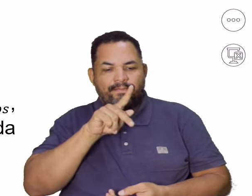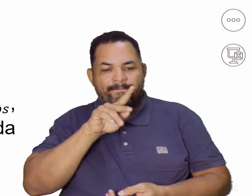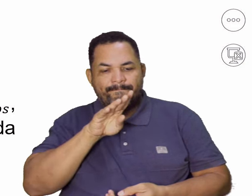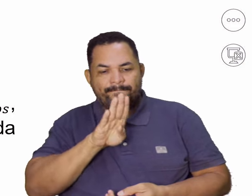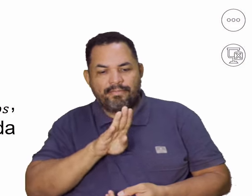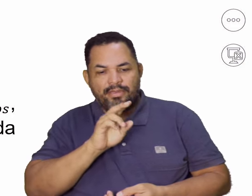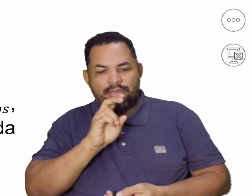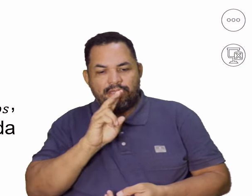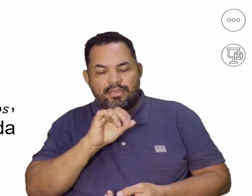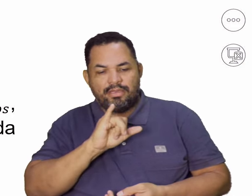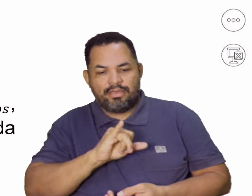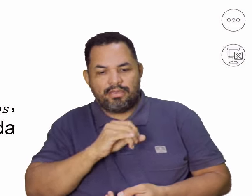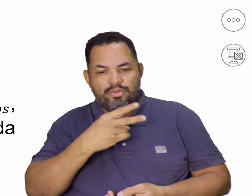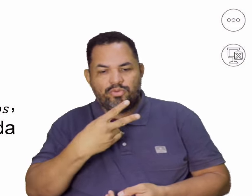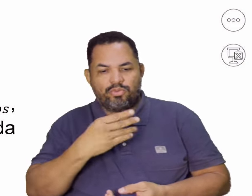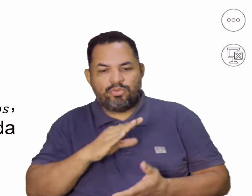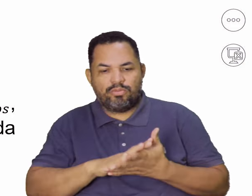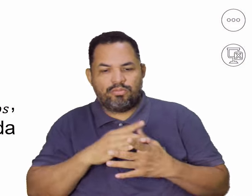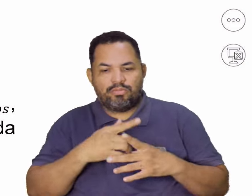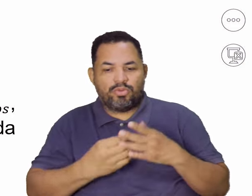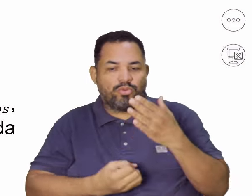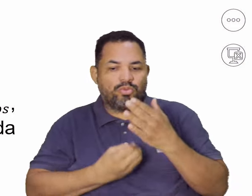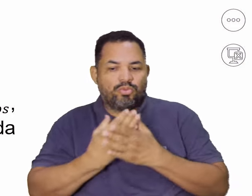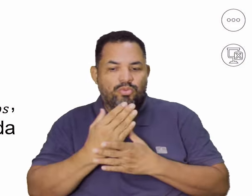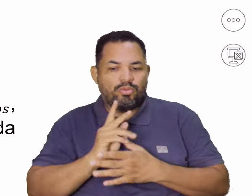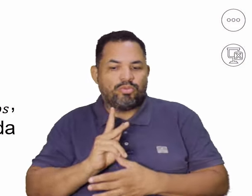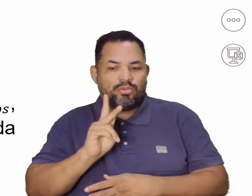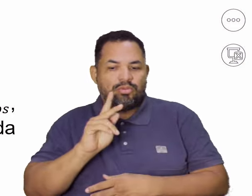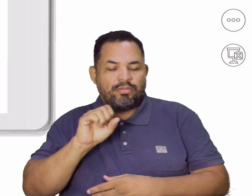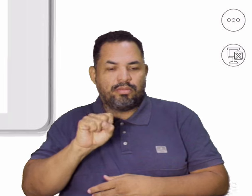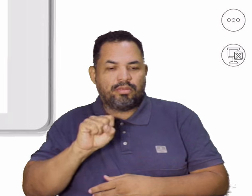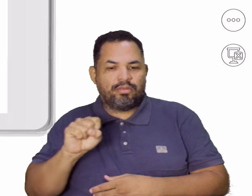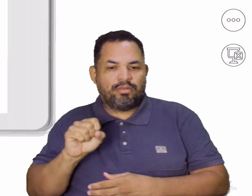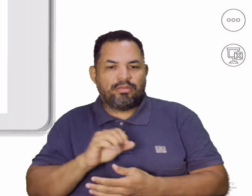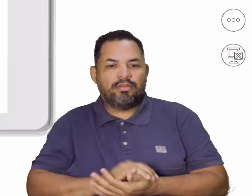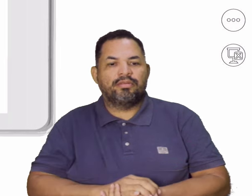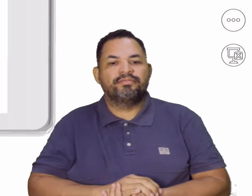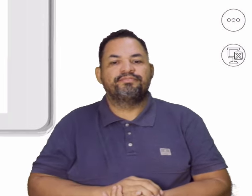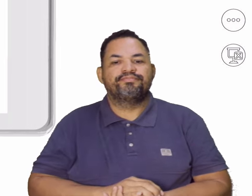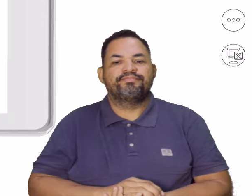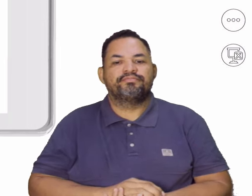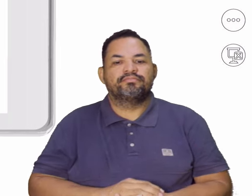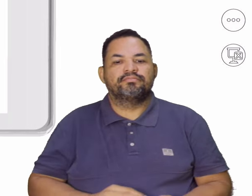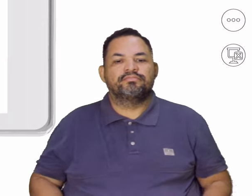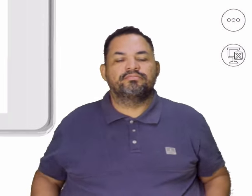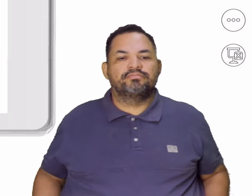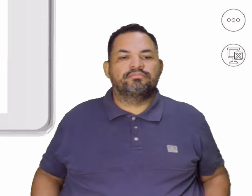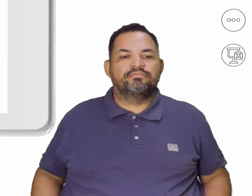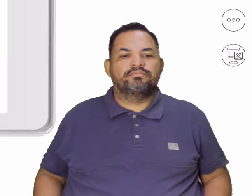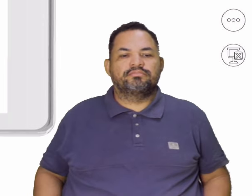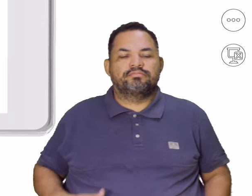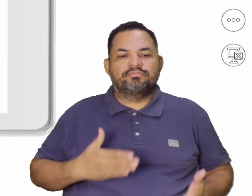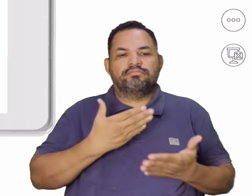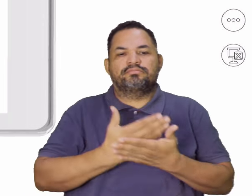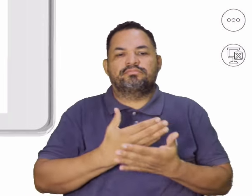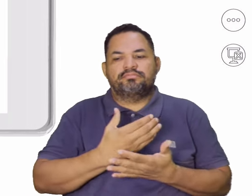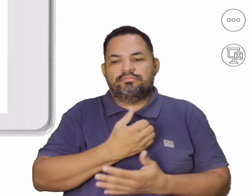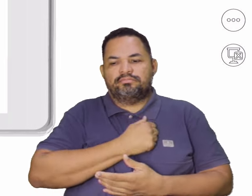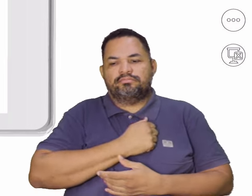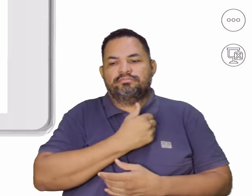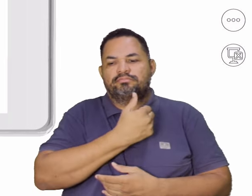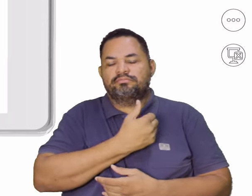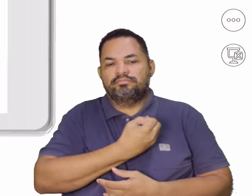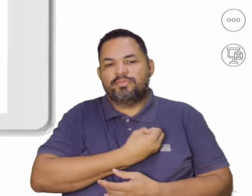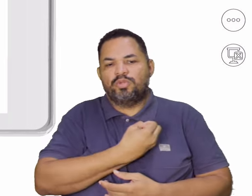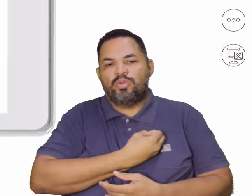pois sólido puro não são incluídos Na expressão da Constante falou lá na aula 16.1 nós